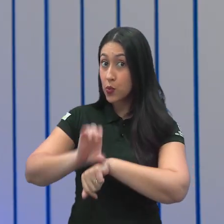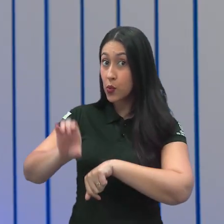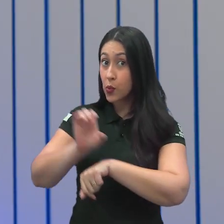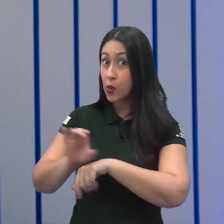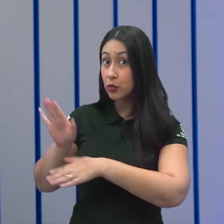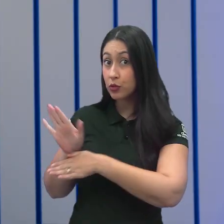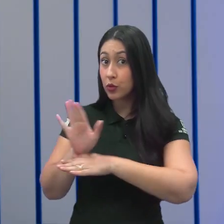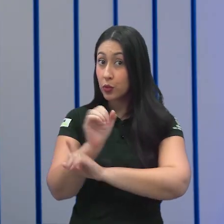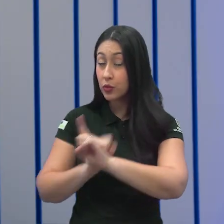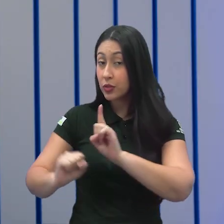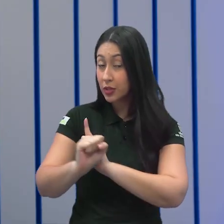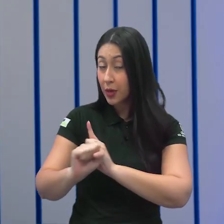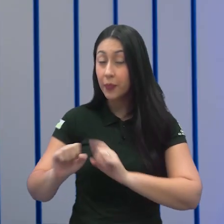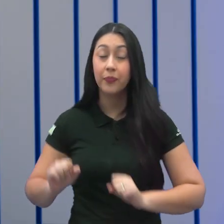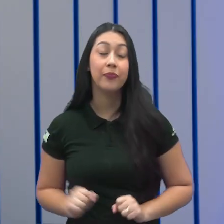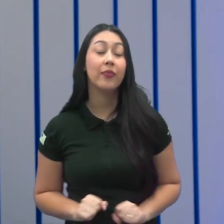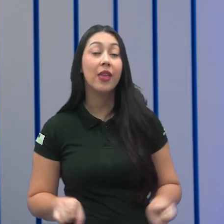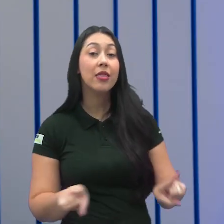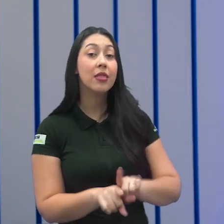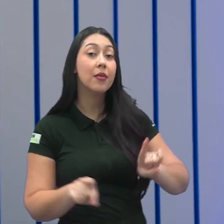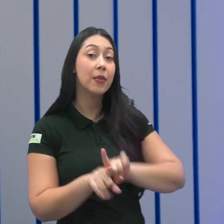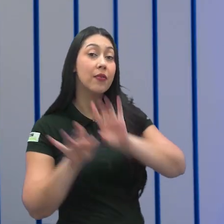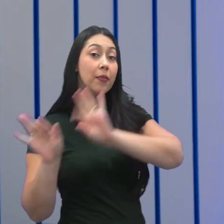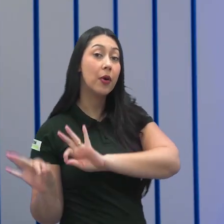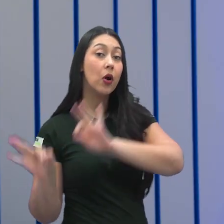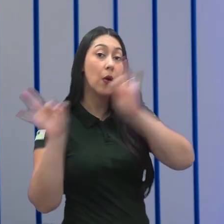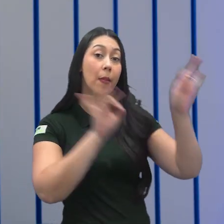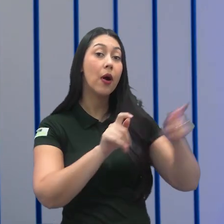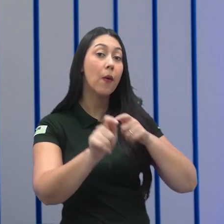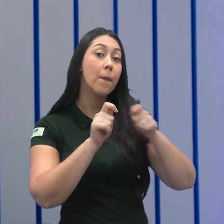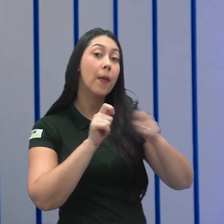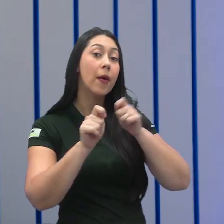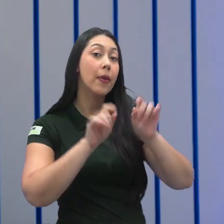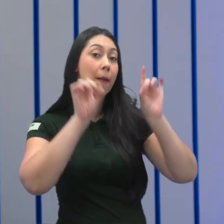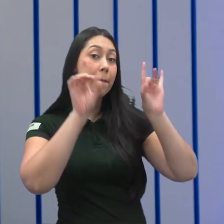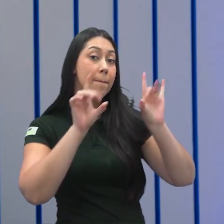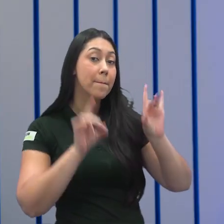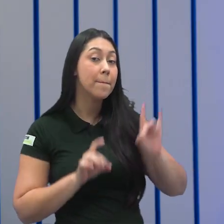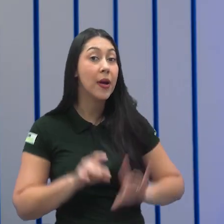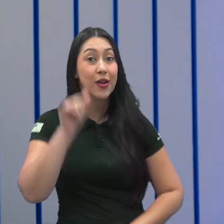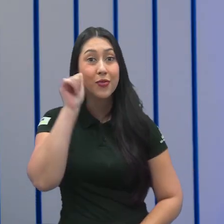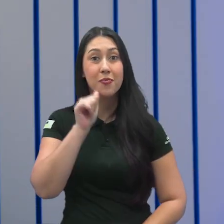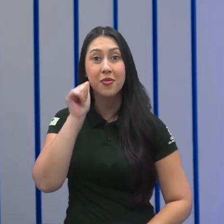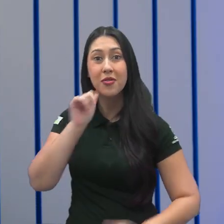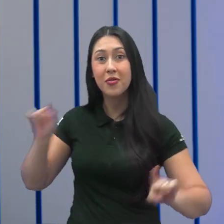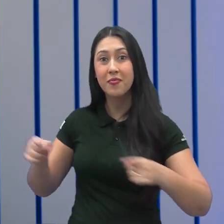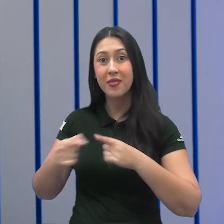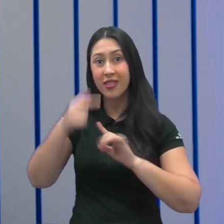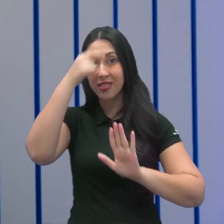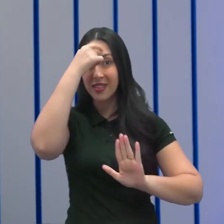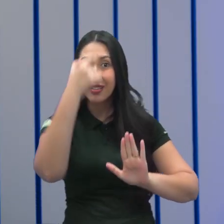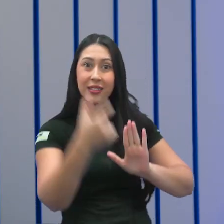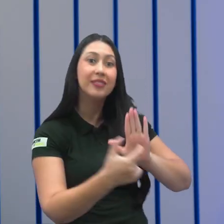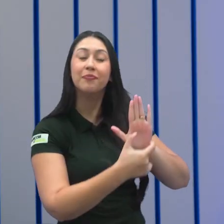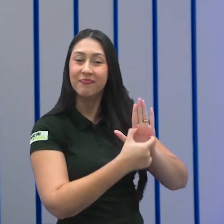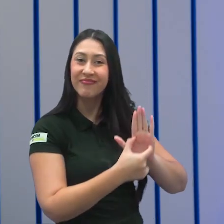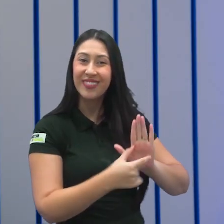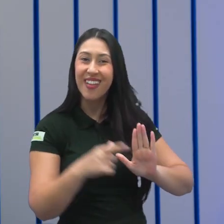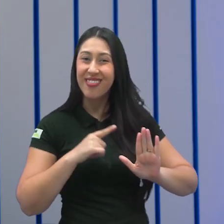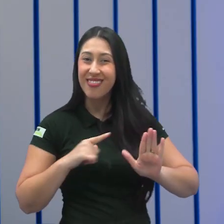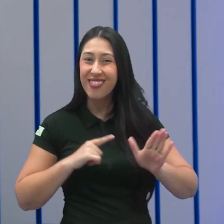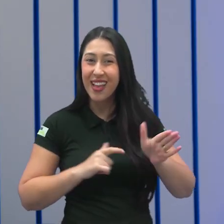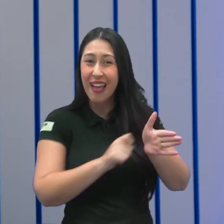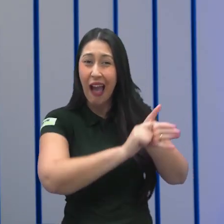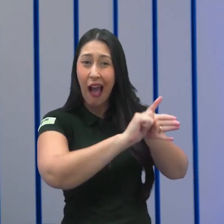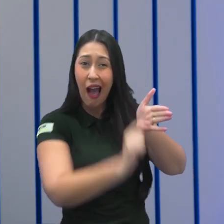da Univap. E você vai conferir uma reportagem especial sobre mulheres e inteligência artificial. A chamada